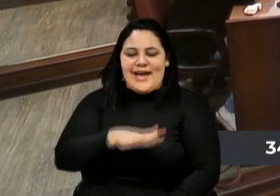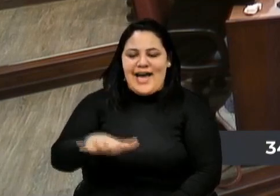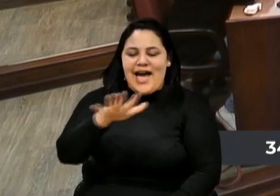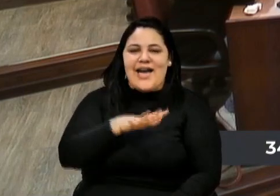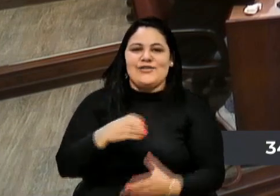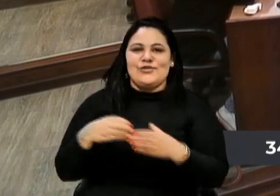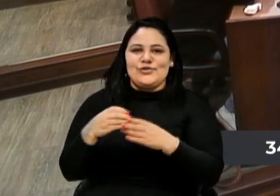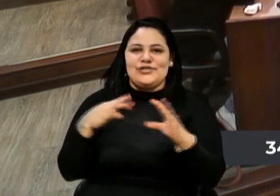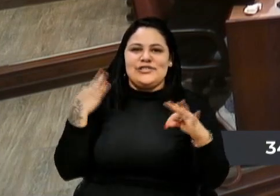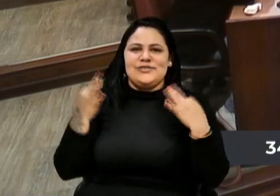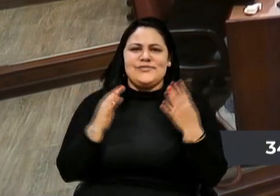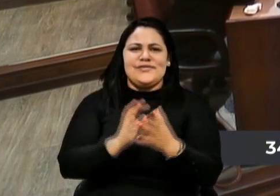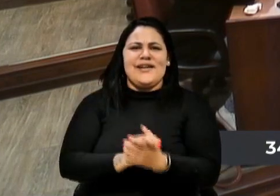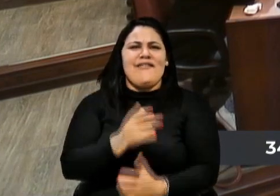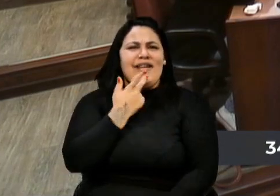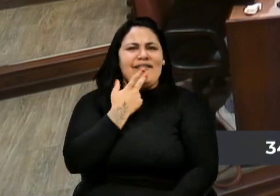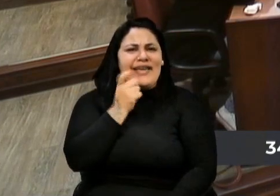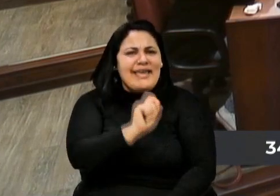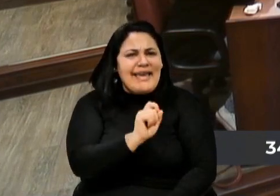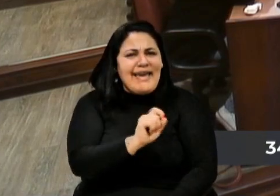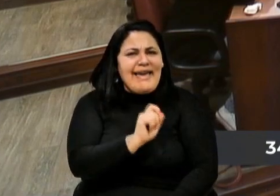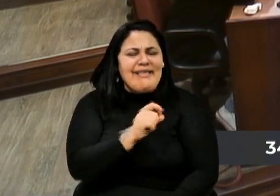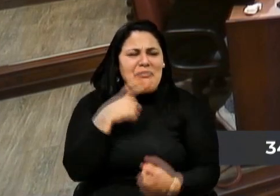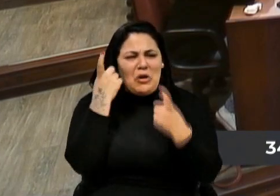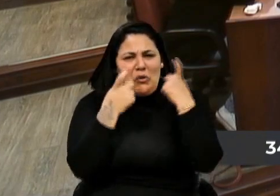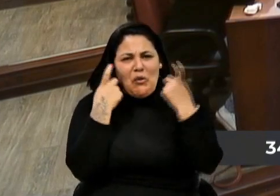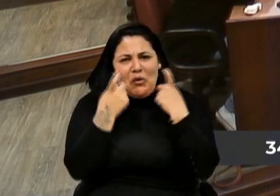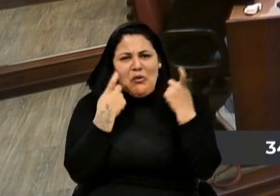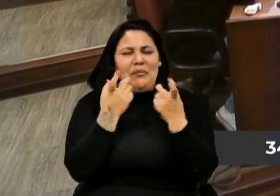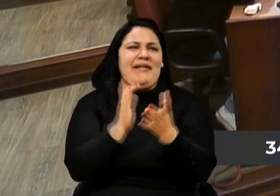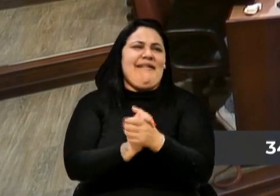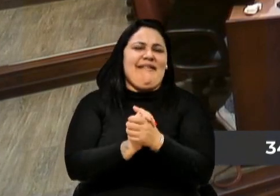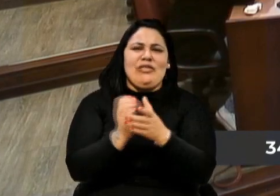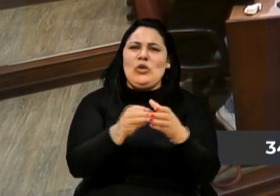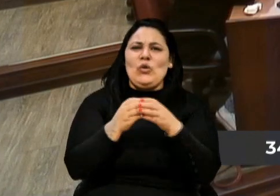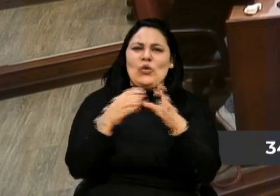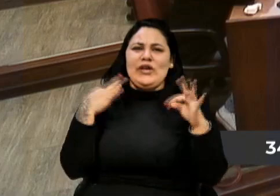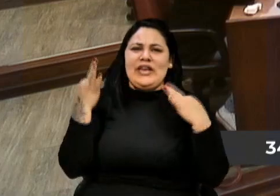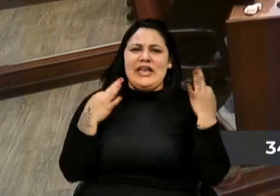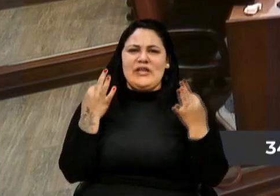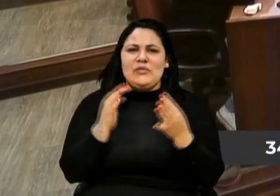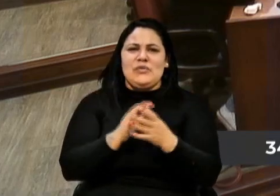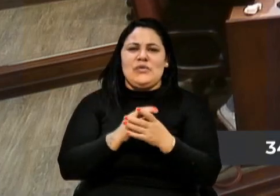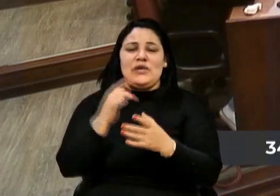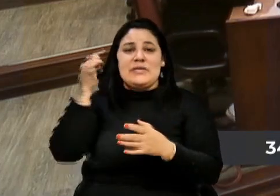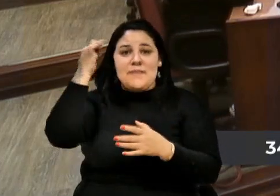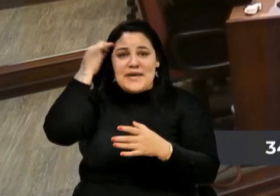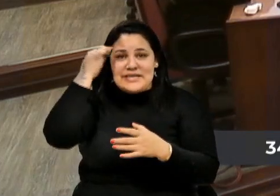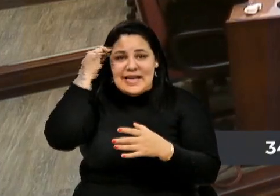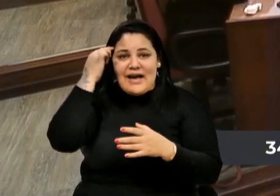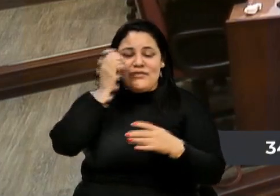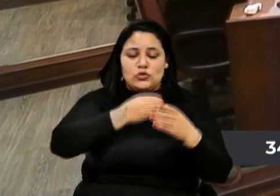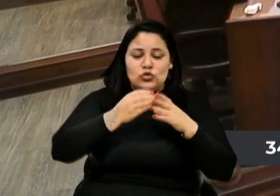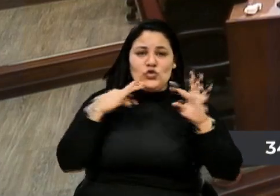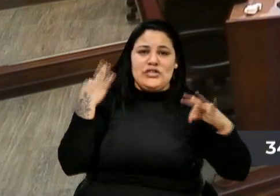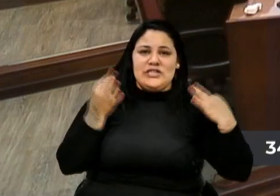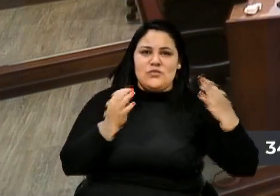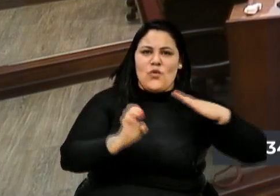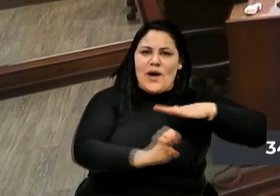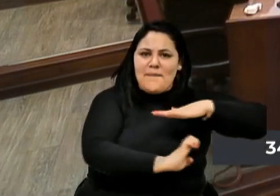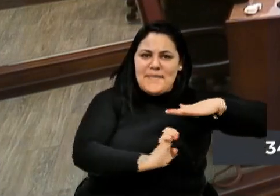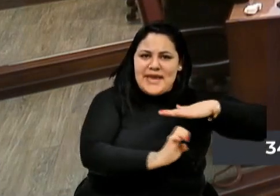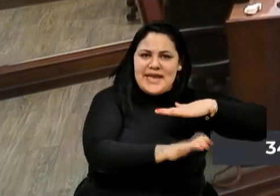dele e dizendo, mas que ele se preocupa tanto com isso daí que não... Olha, ele pensava no turismo empresarial, no turismo